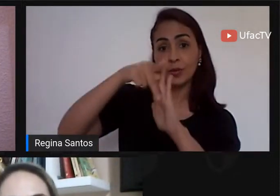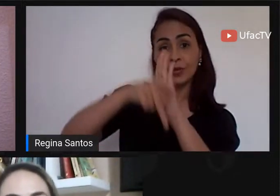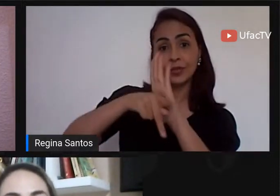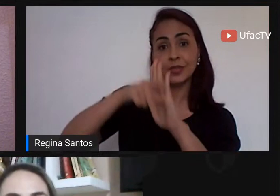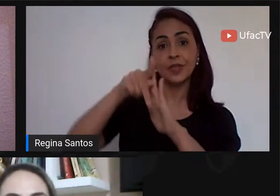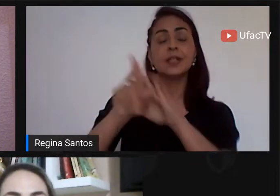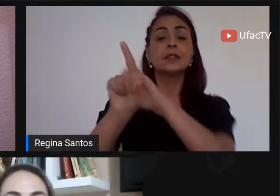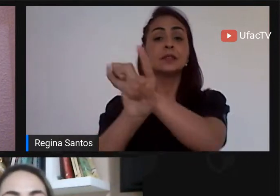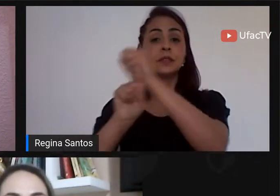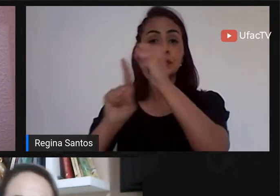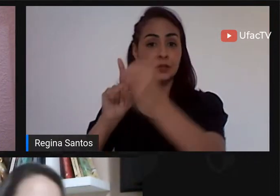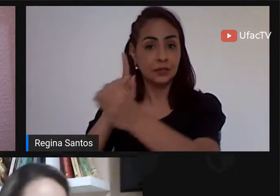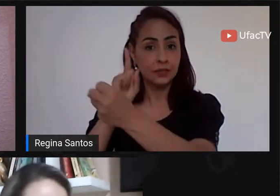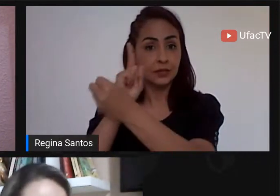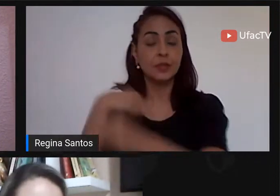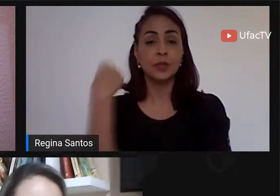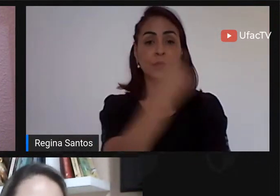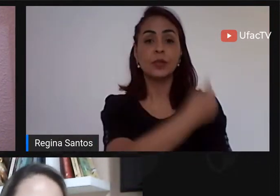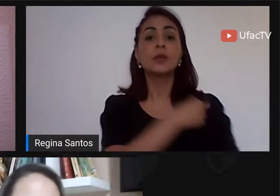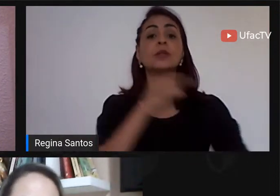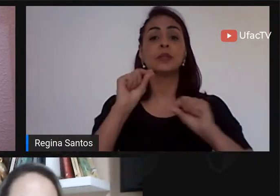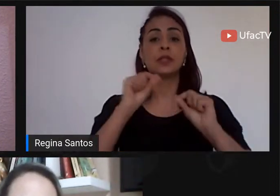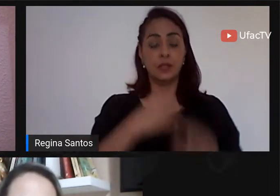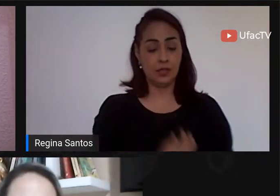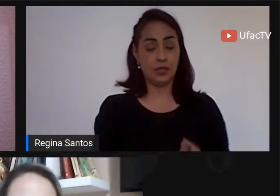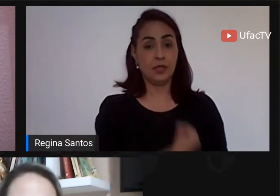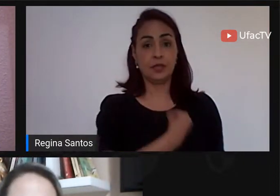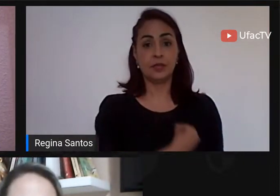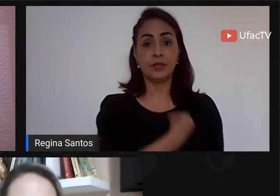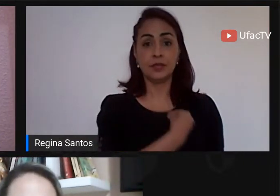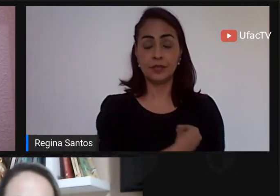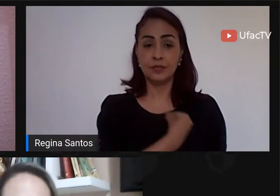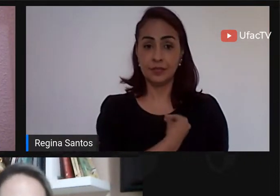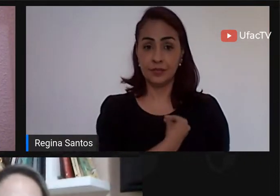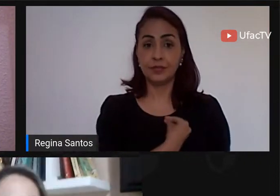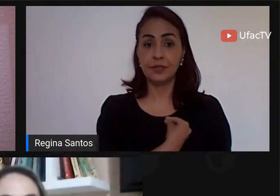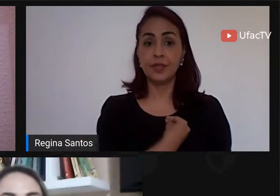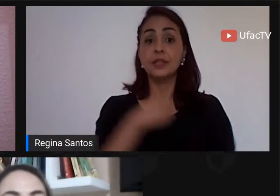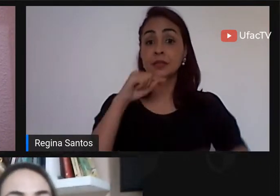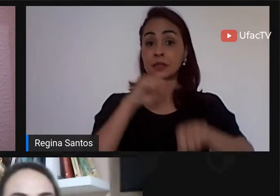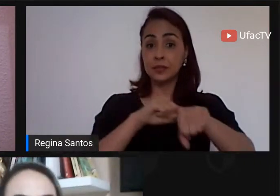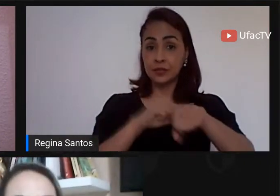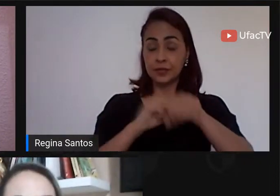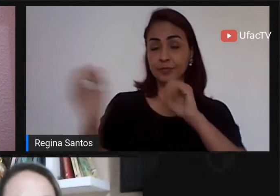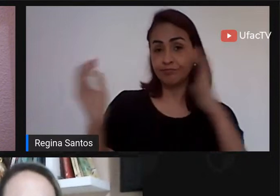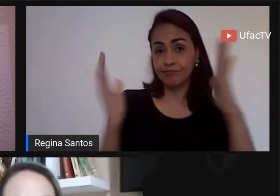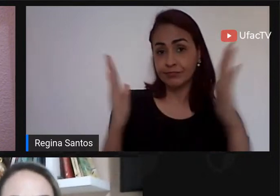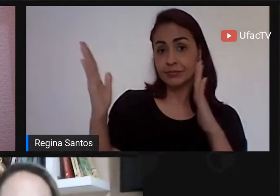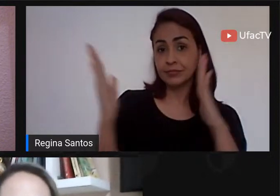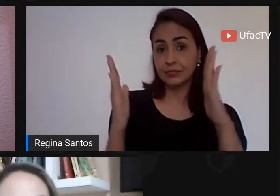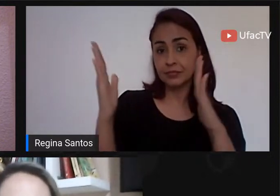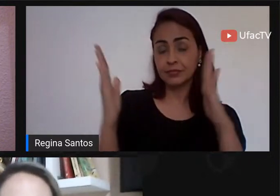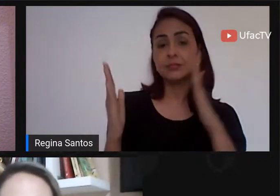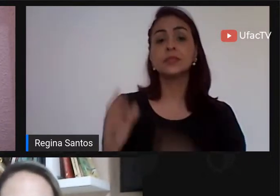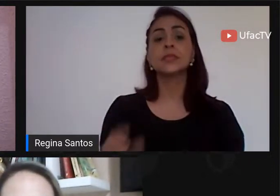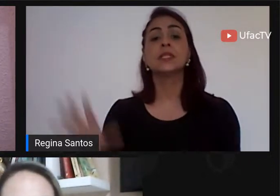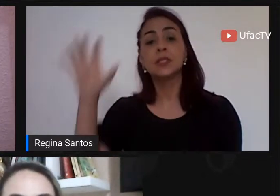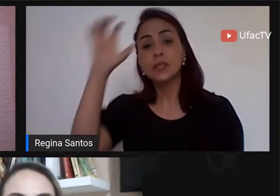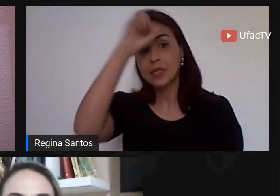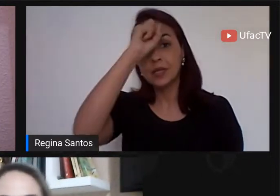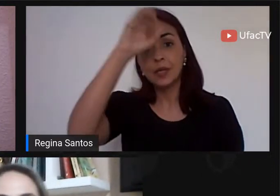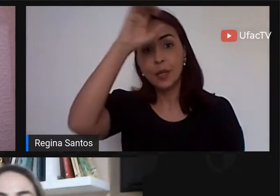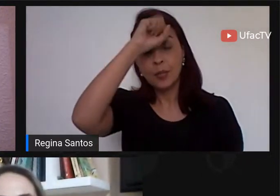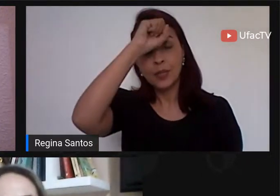currículo, estamos vivendo nessa, nesse momento, né, de uma aprendizagem mais